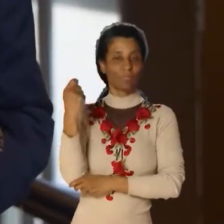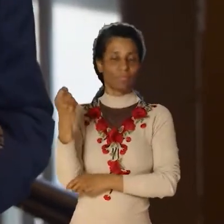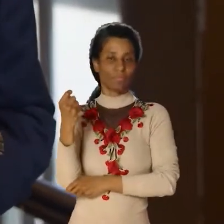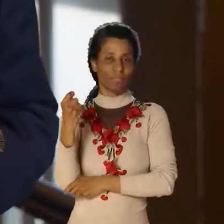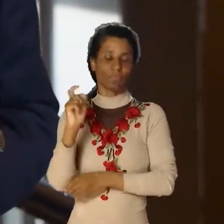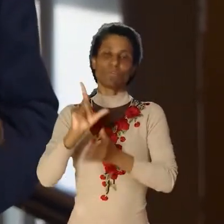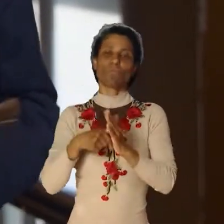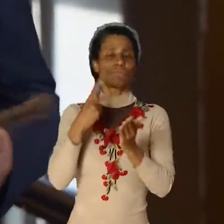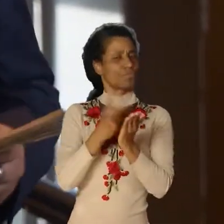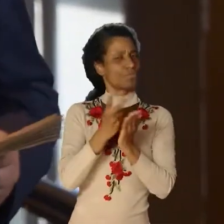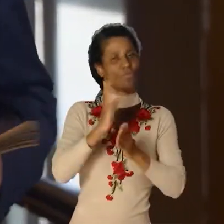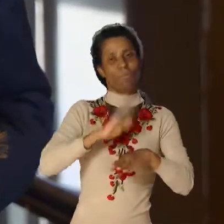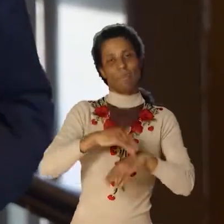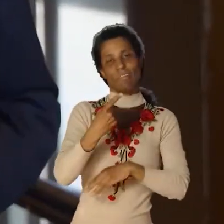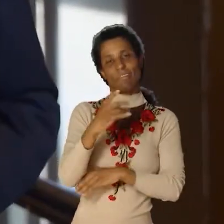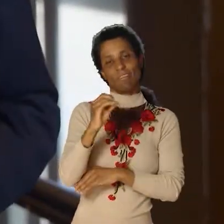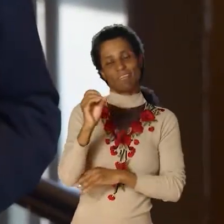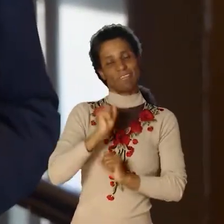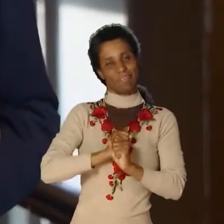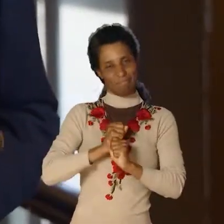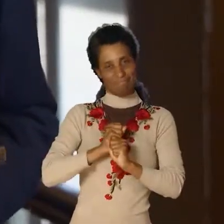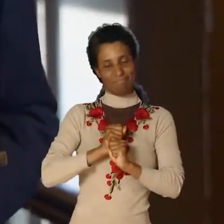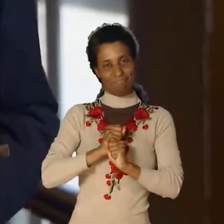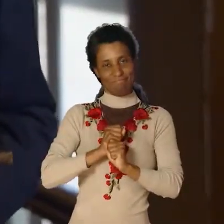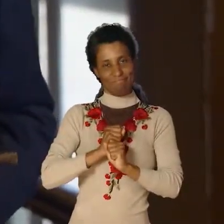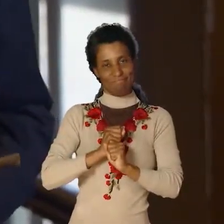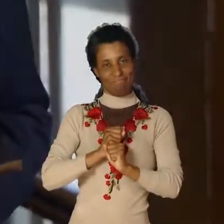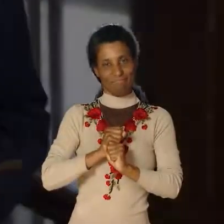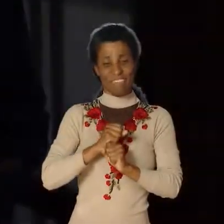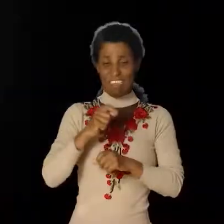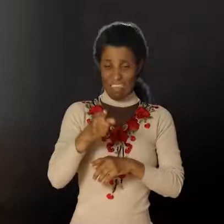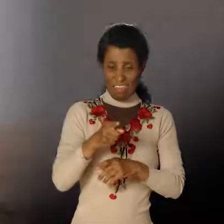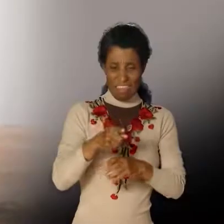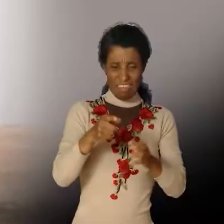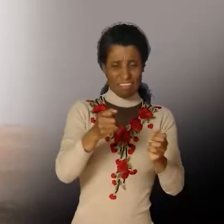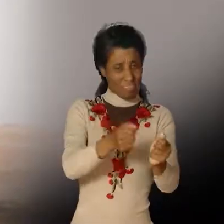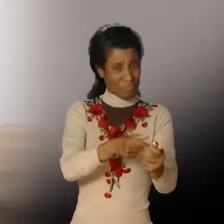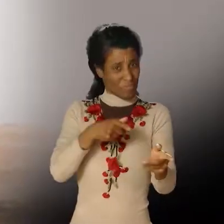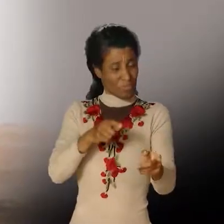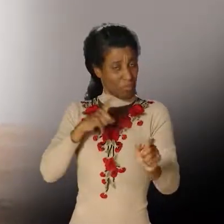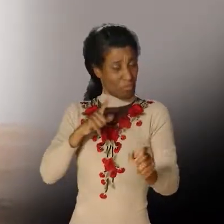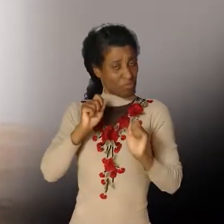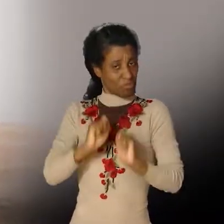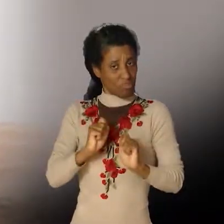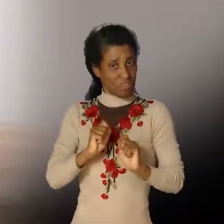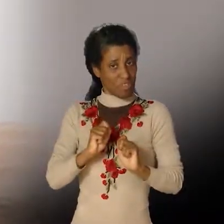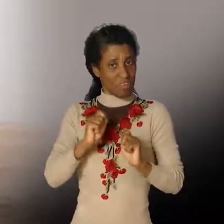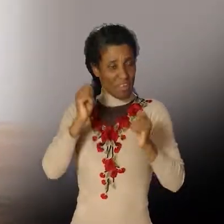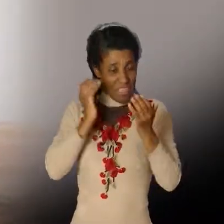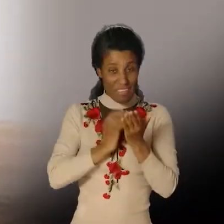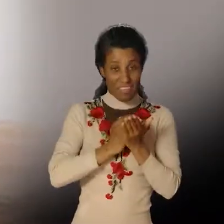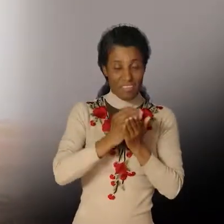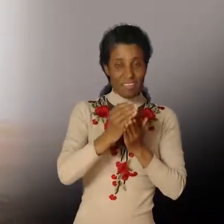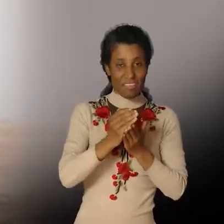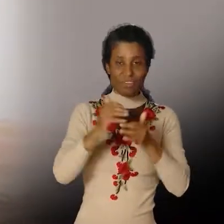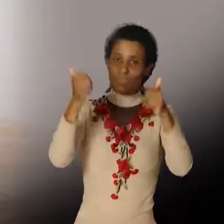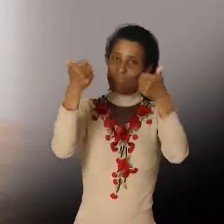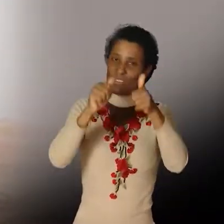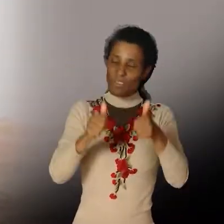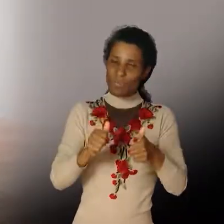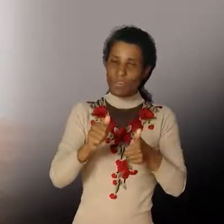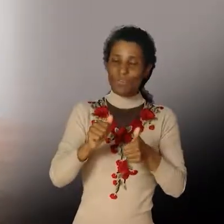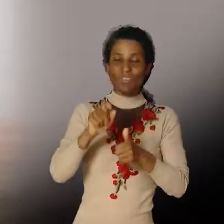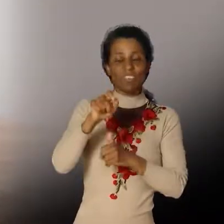do gaúcho se mantém depois por mais de 100 anos. Esta pecha pode ter origem na figura